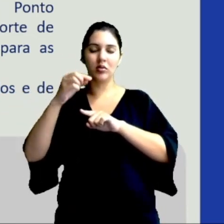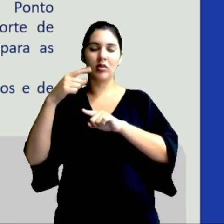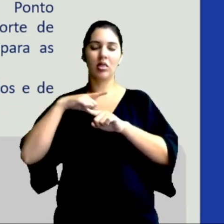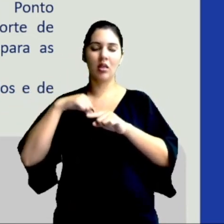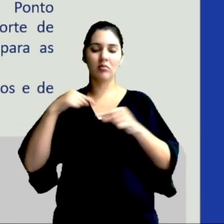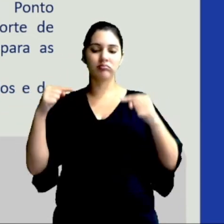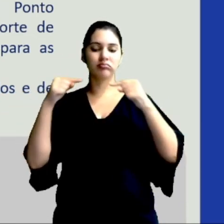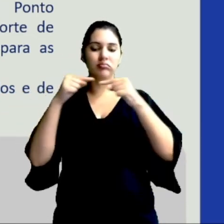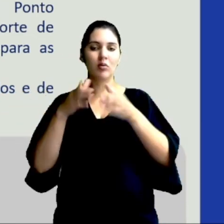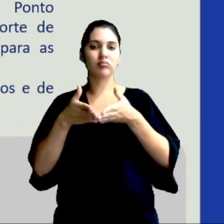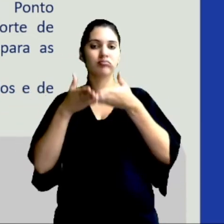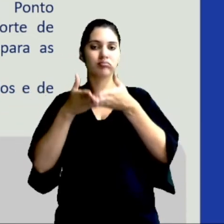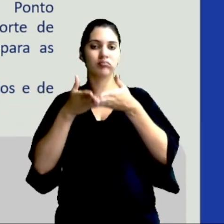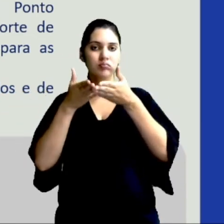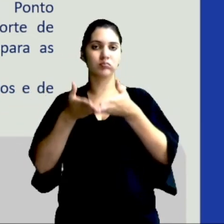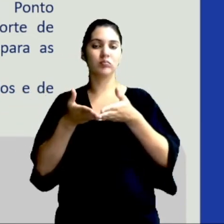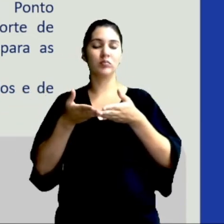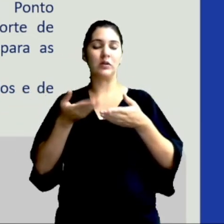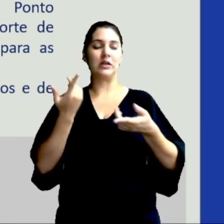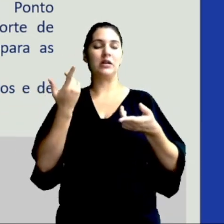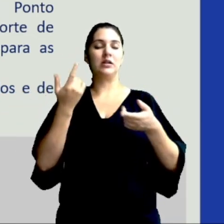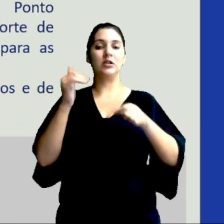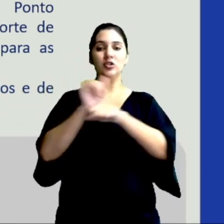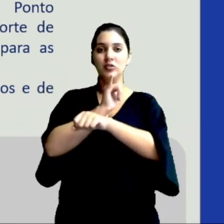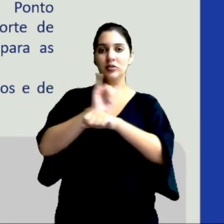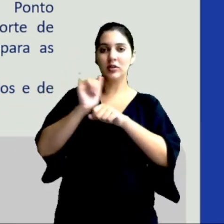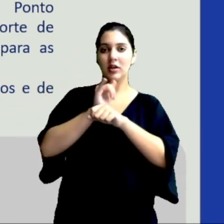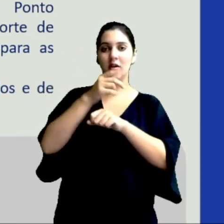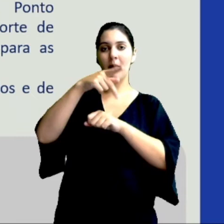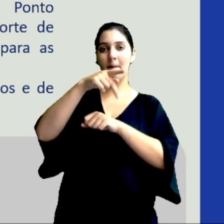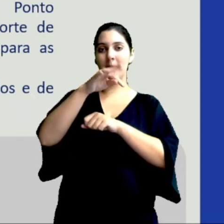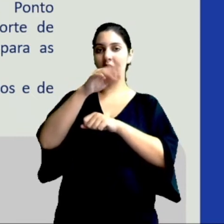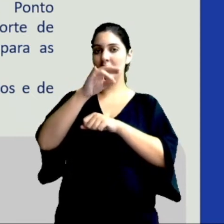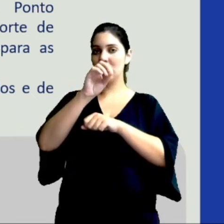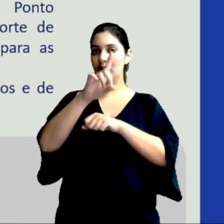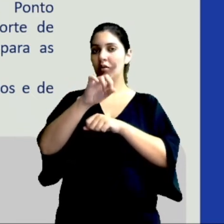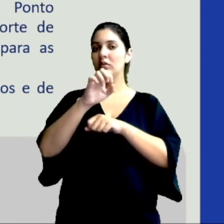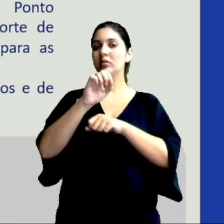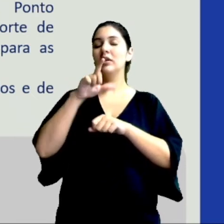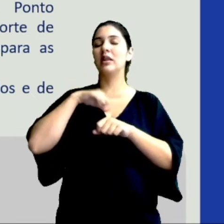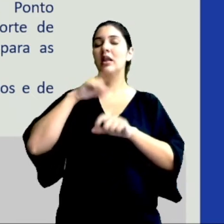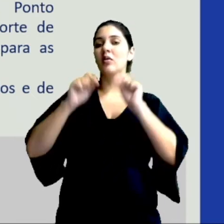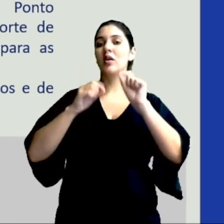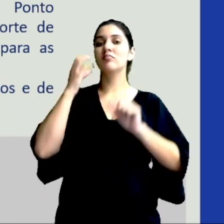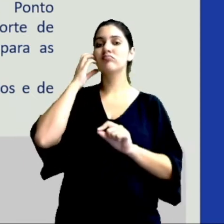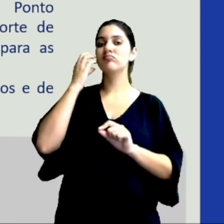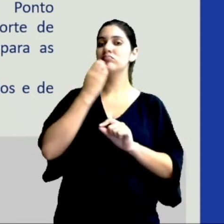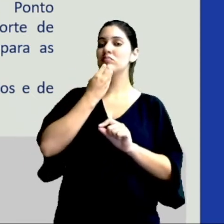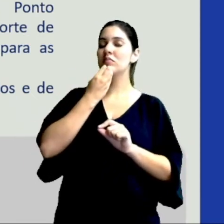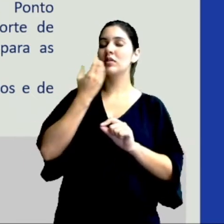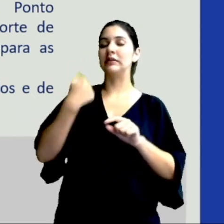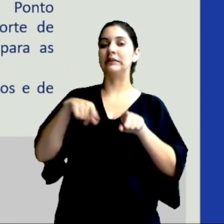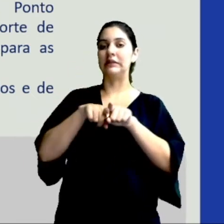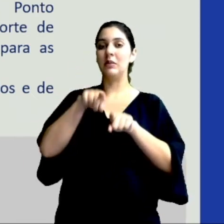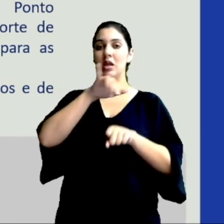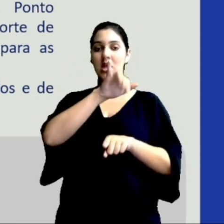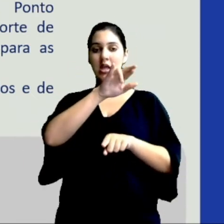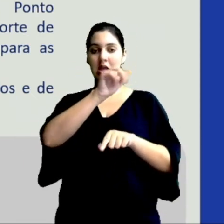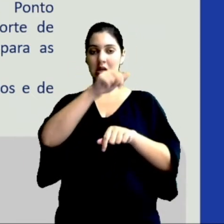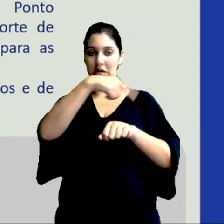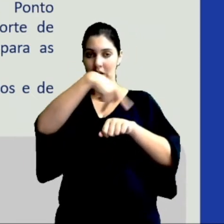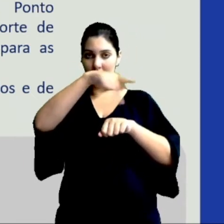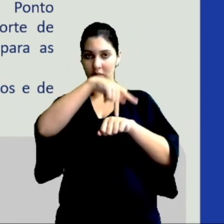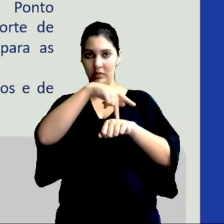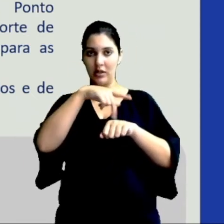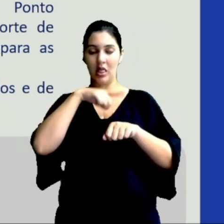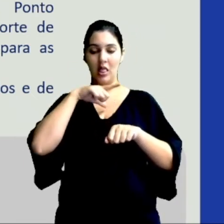para o transporte de petróleo, esse estreito separa as terras dos Emirados Árabes Unidos e de Omã das terras do Irã. Então